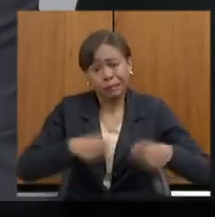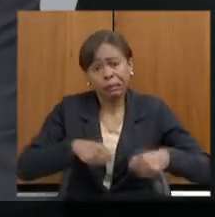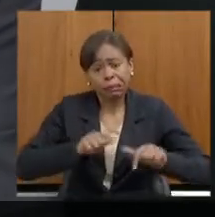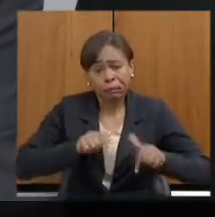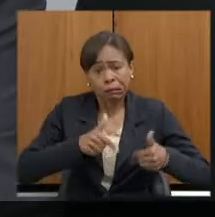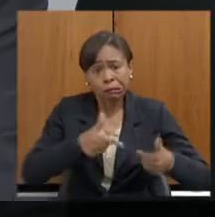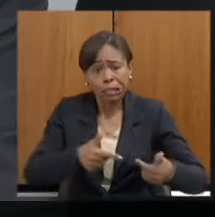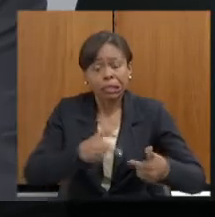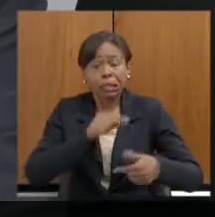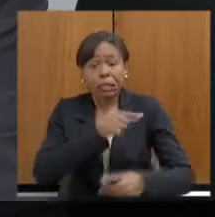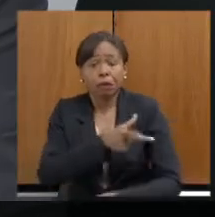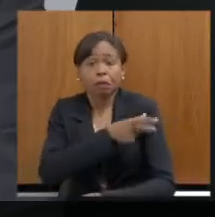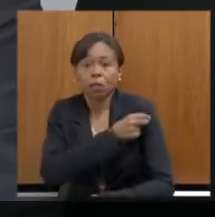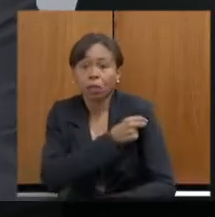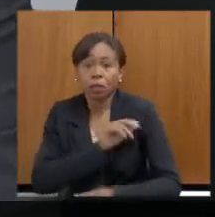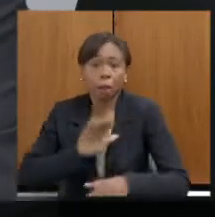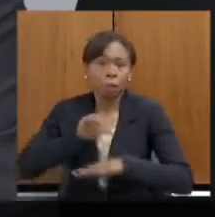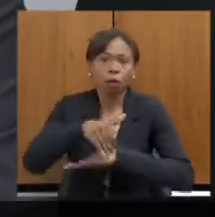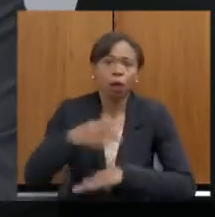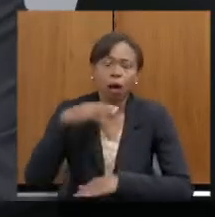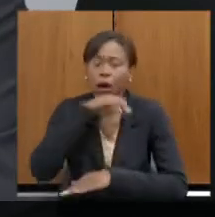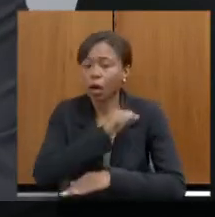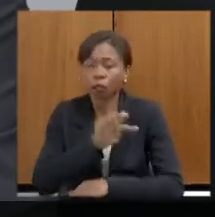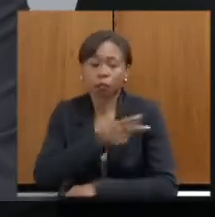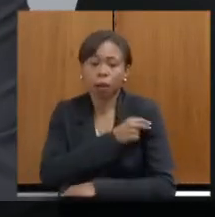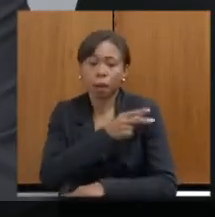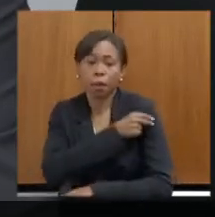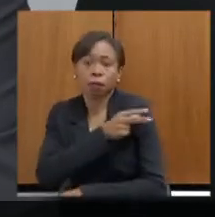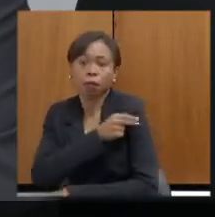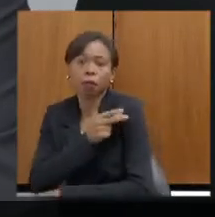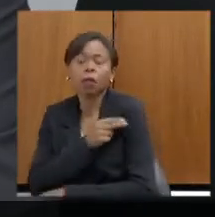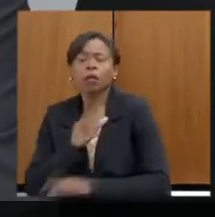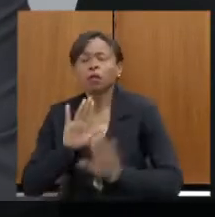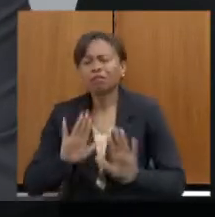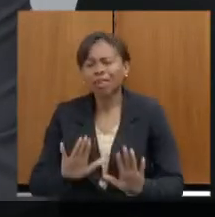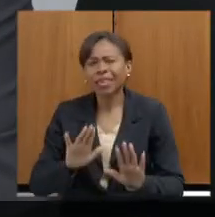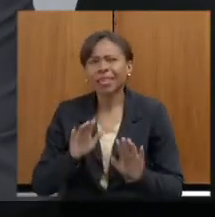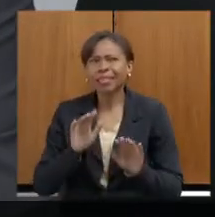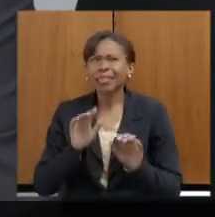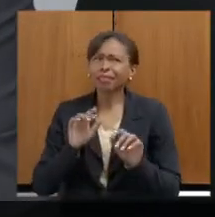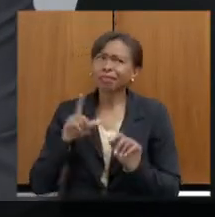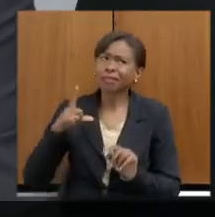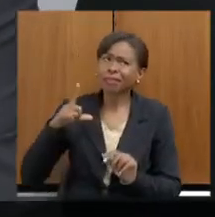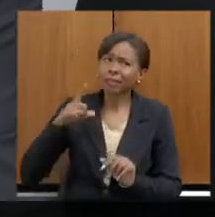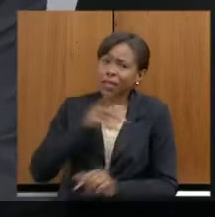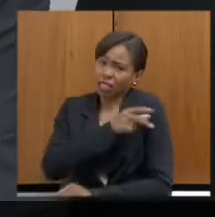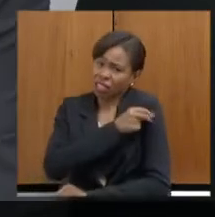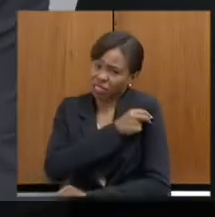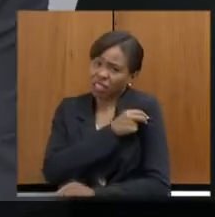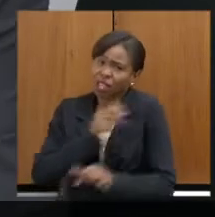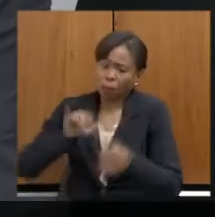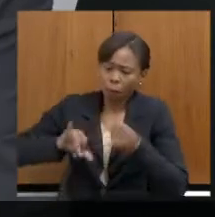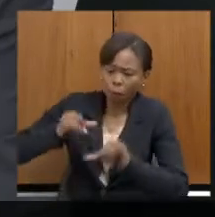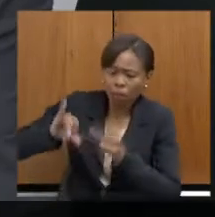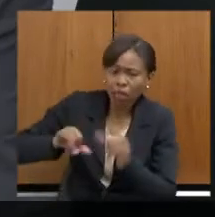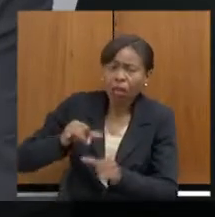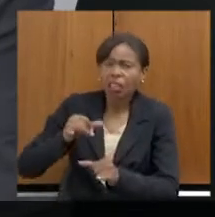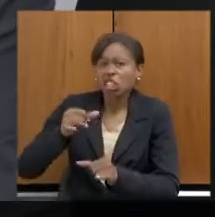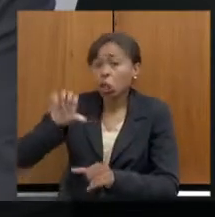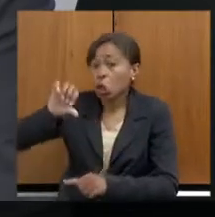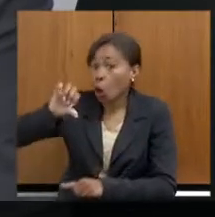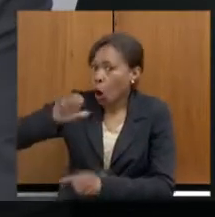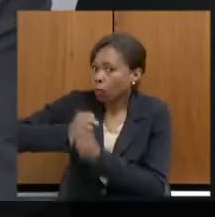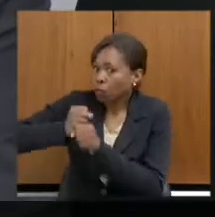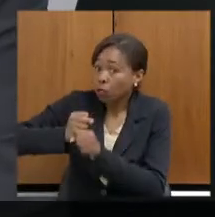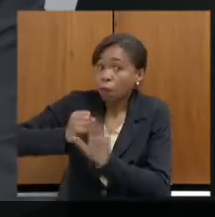frente várias filas Enfim uma vacina que se leva um prazo mínimo de 9 anos foi inventado em menos